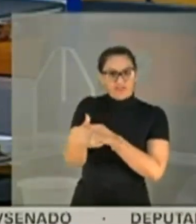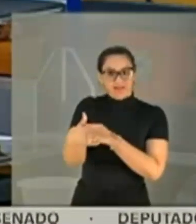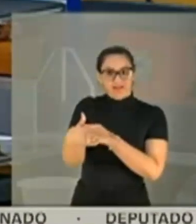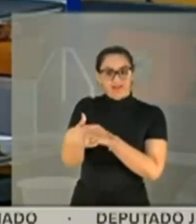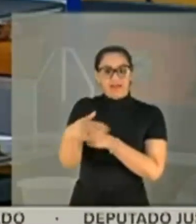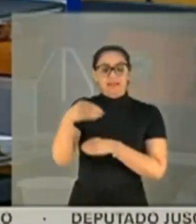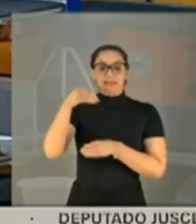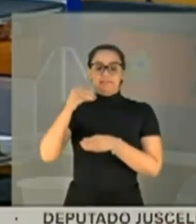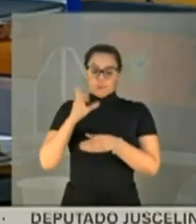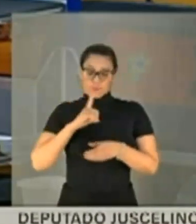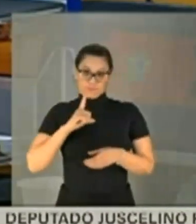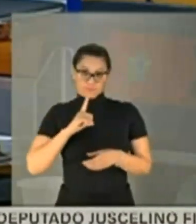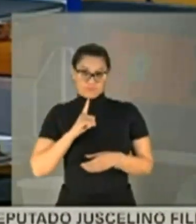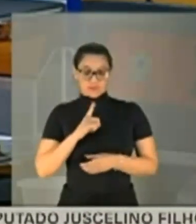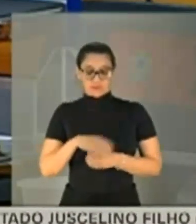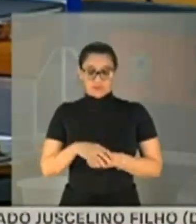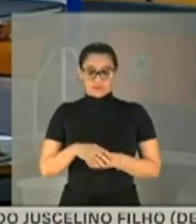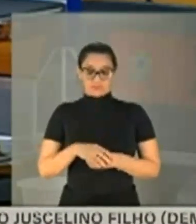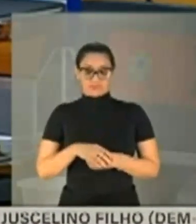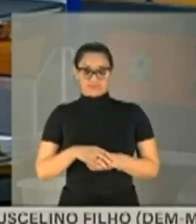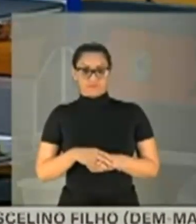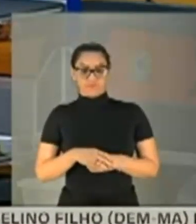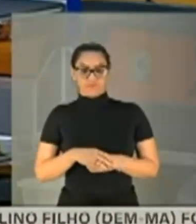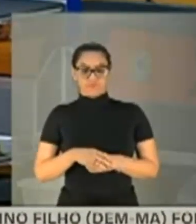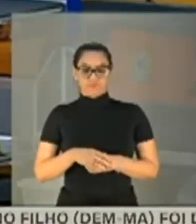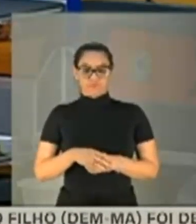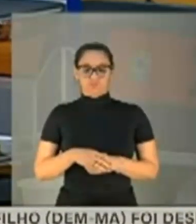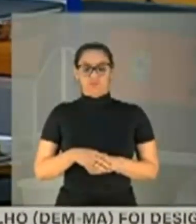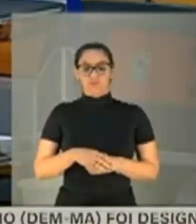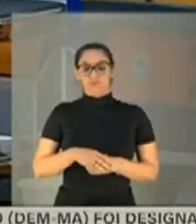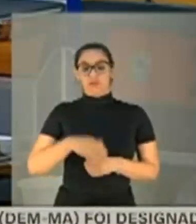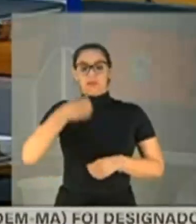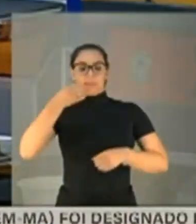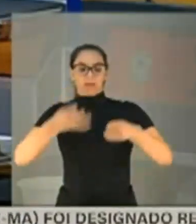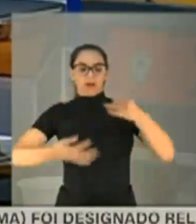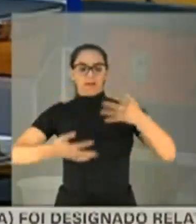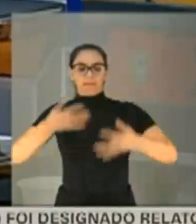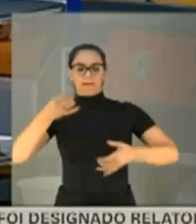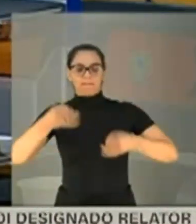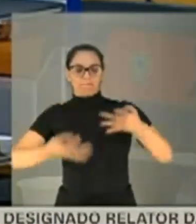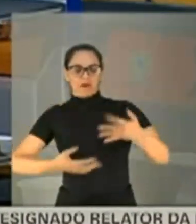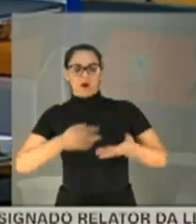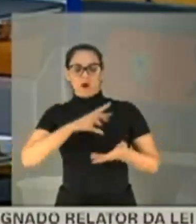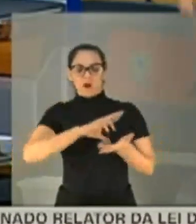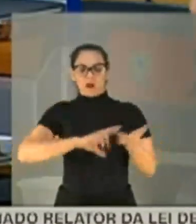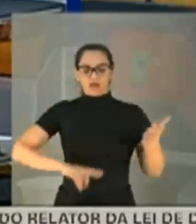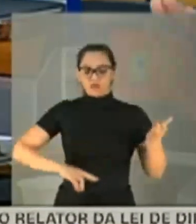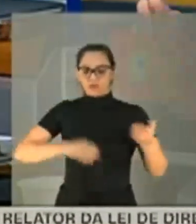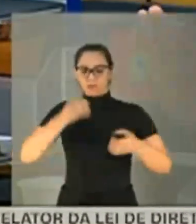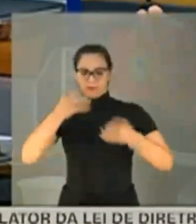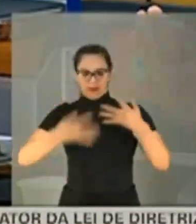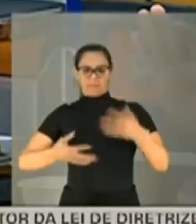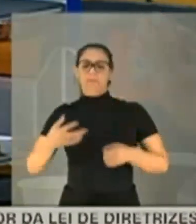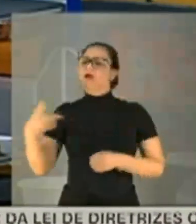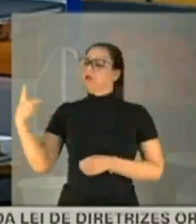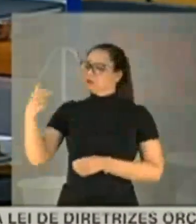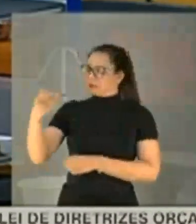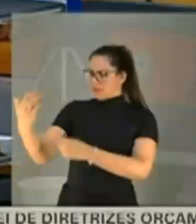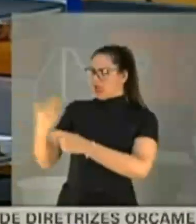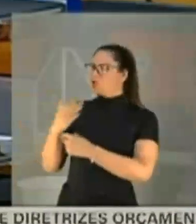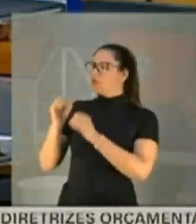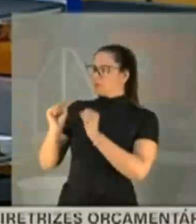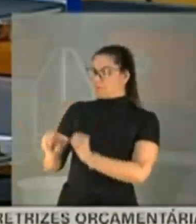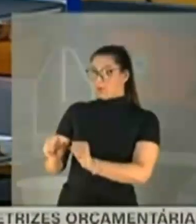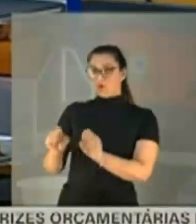dentro da linha do que está sendo inquirido ali pelo relator, aí pode. Quando vem